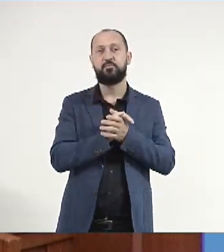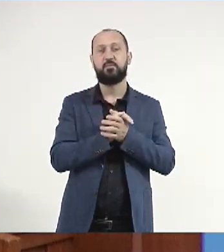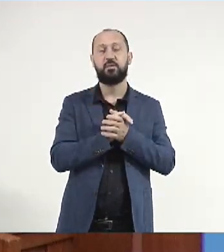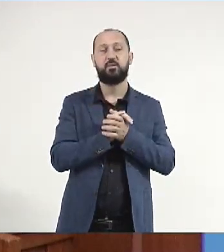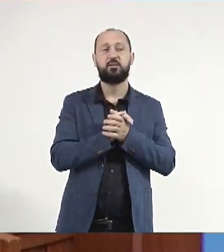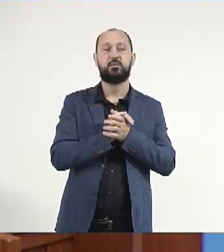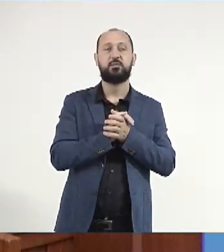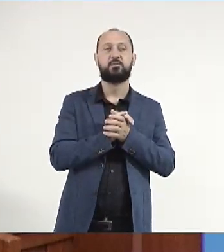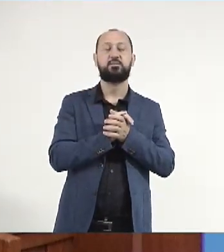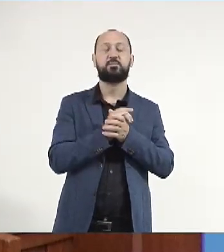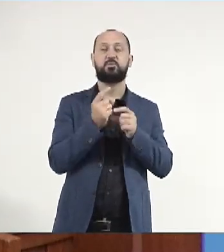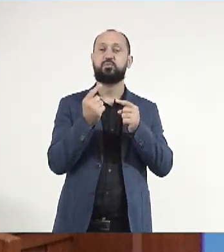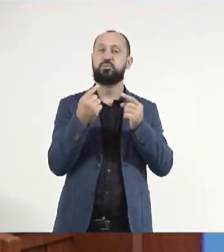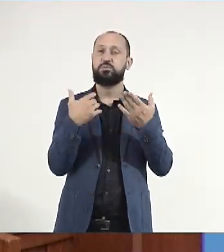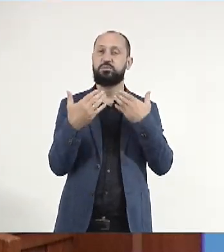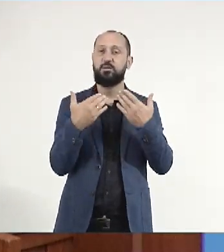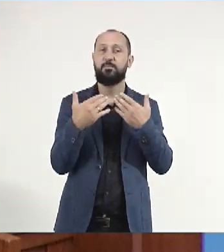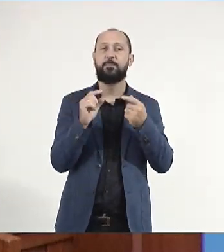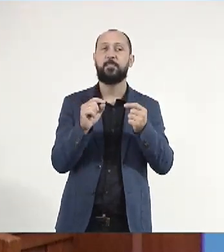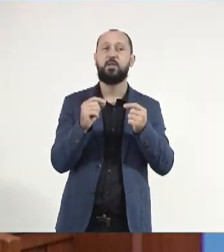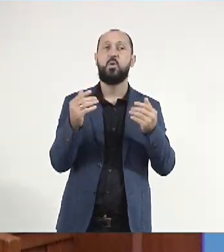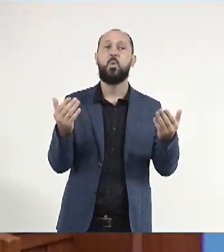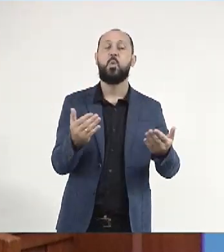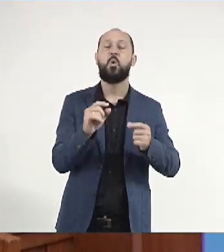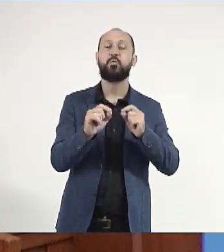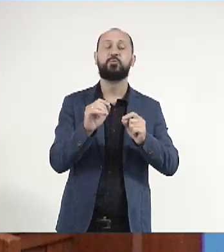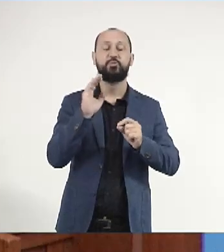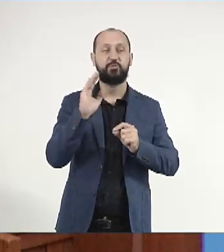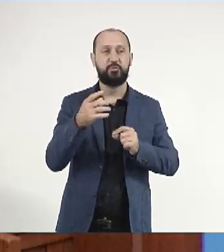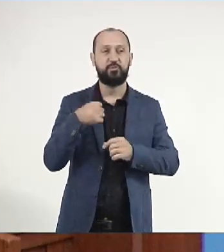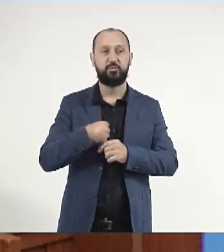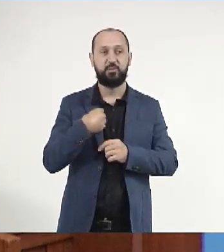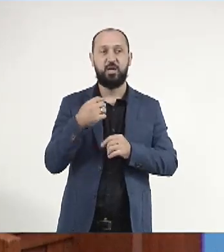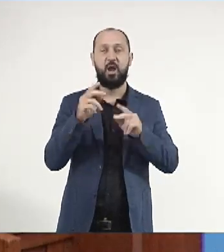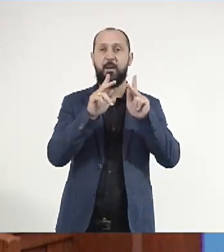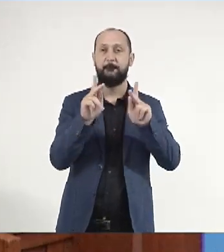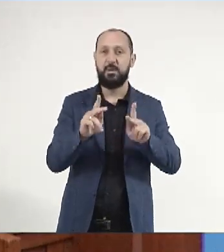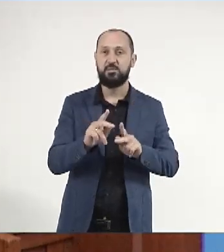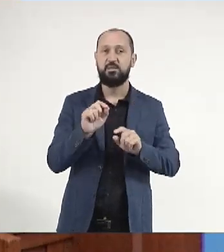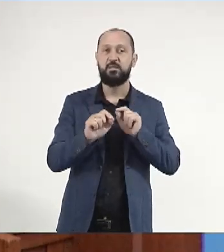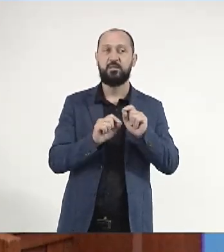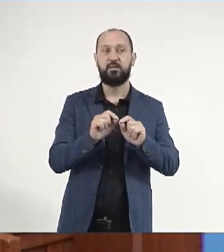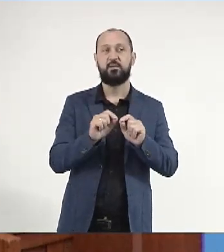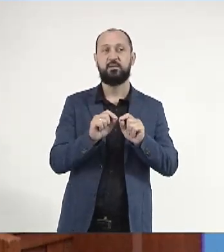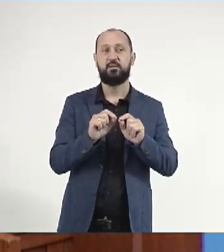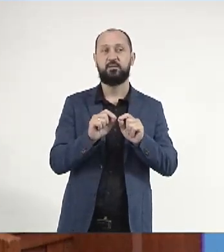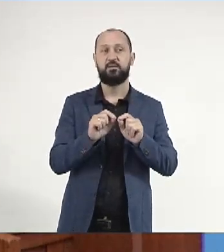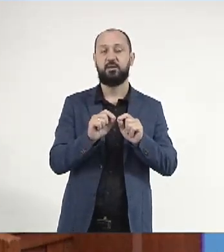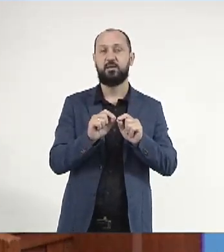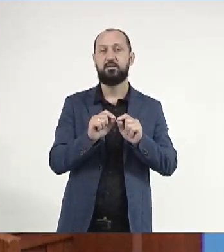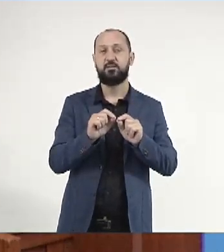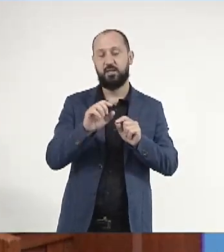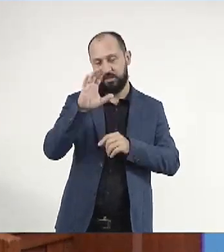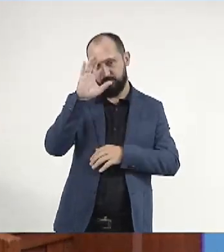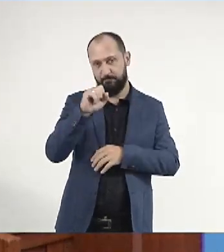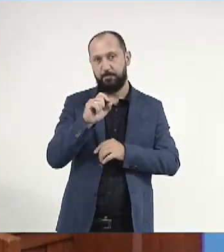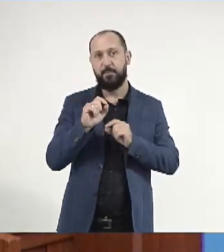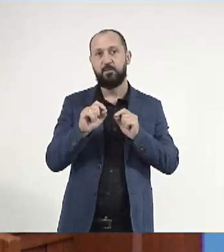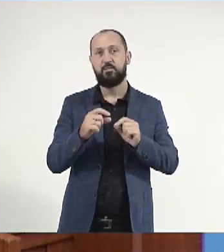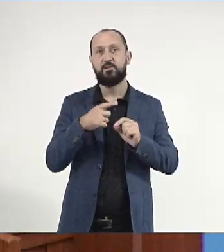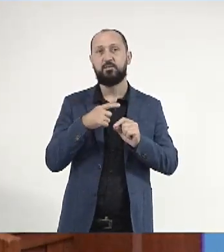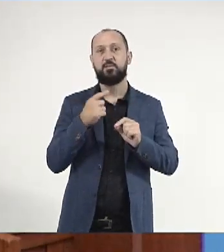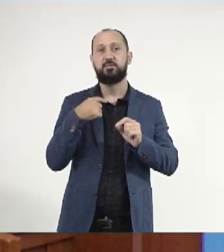de muitos debates e hoje já é pacificada essa tese